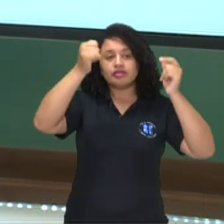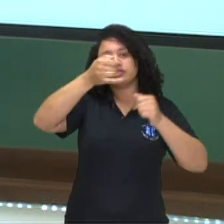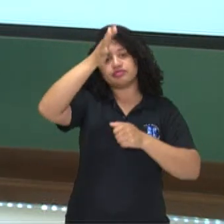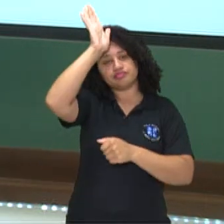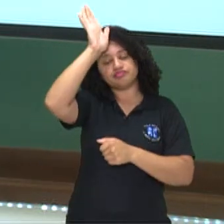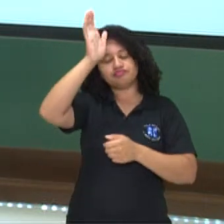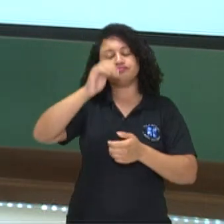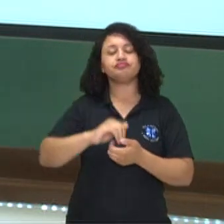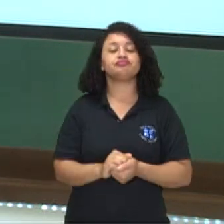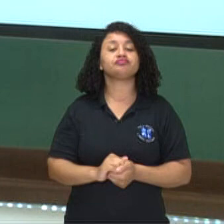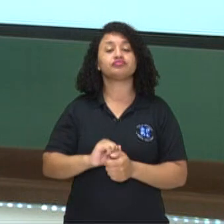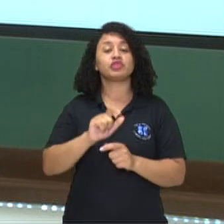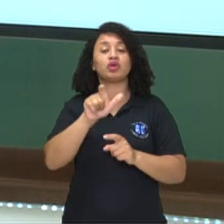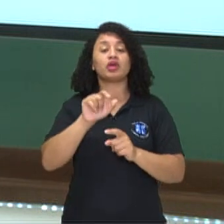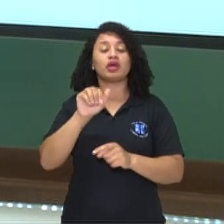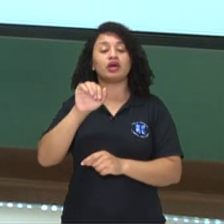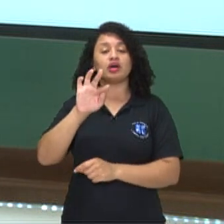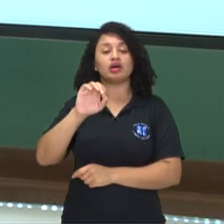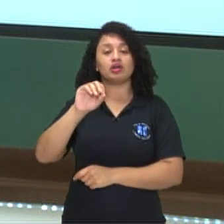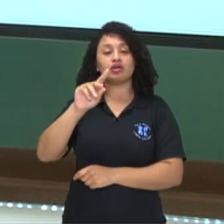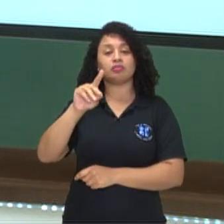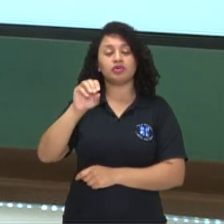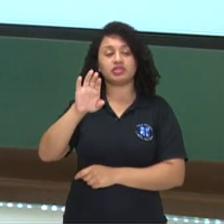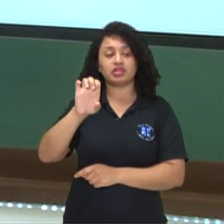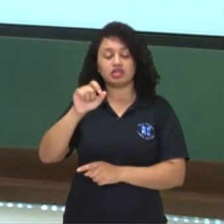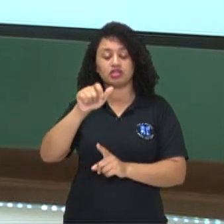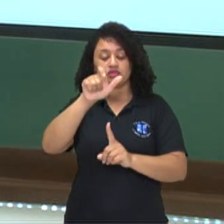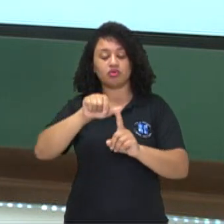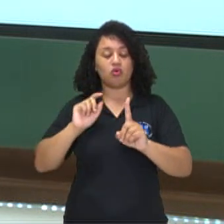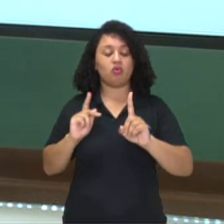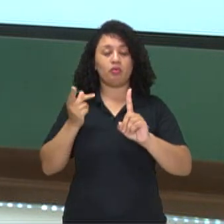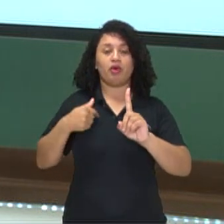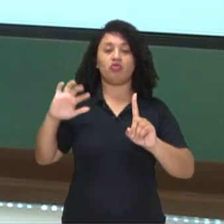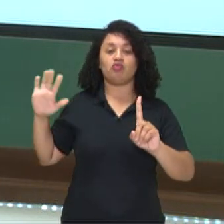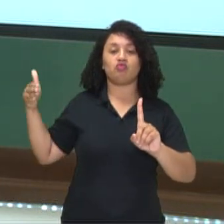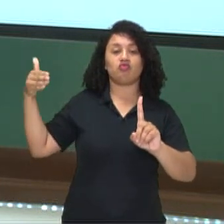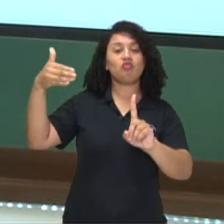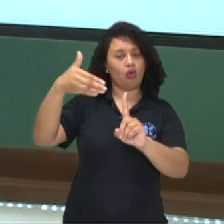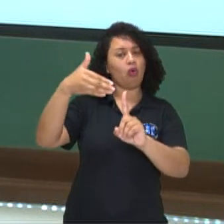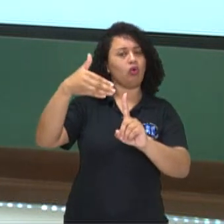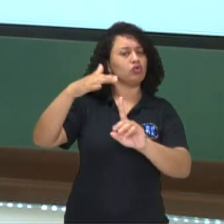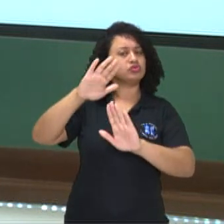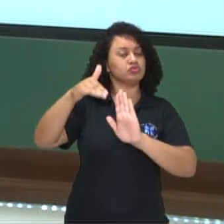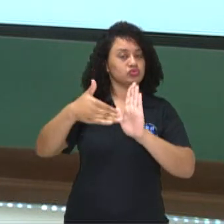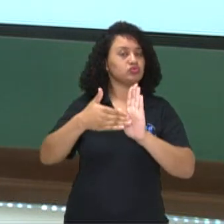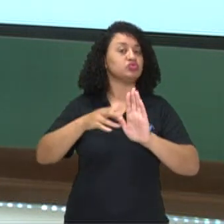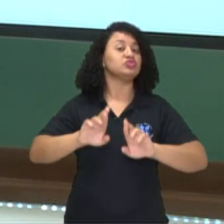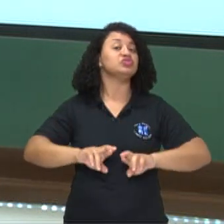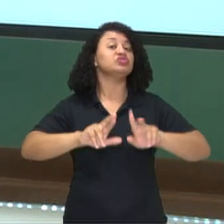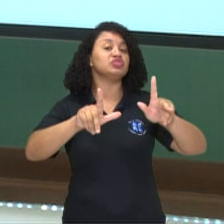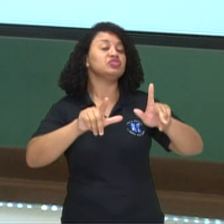é quando o homem passa a ser visto como centro, né, das atenções, em oposição ao